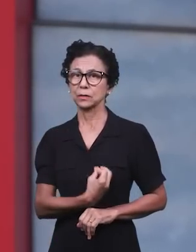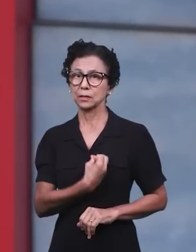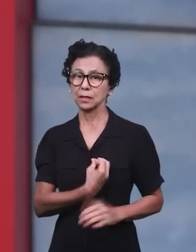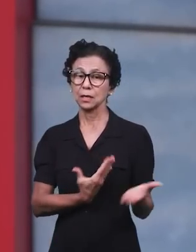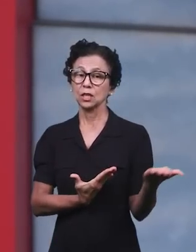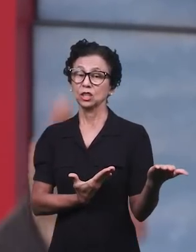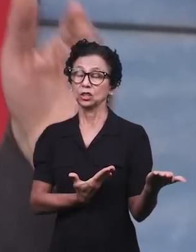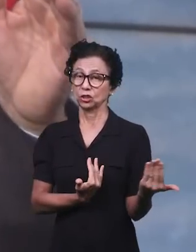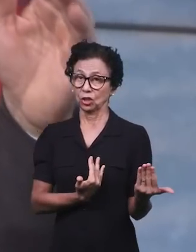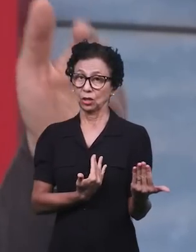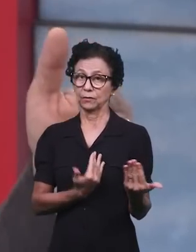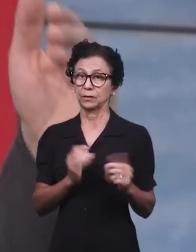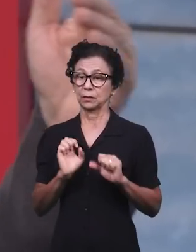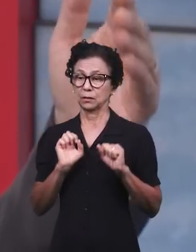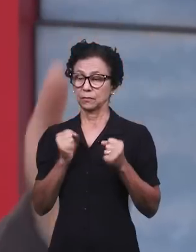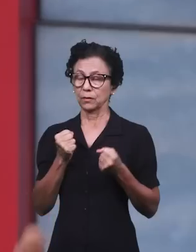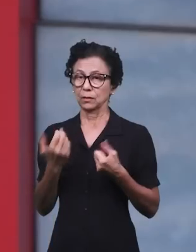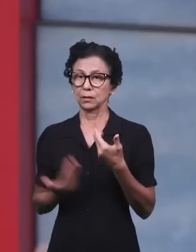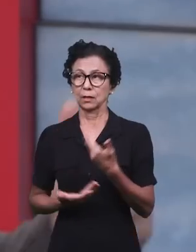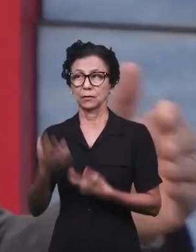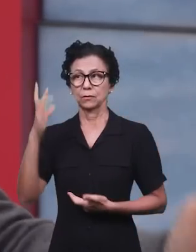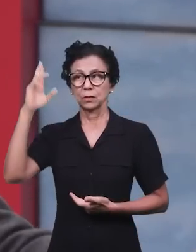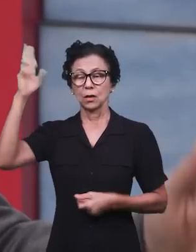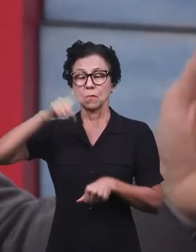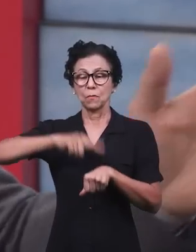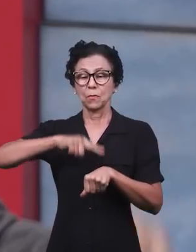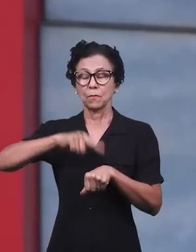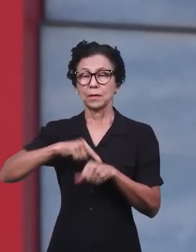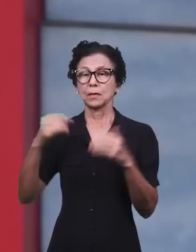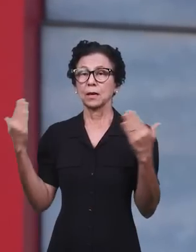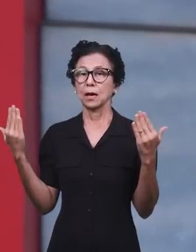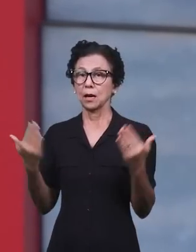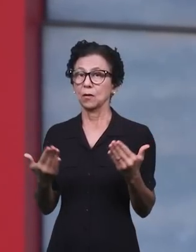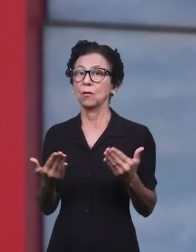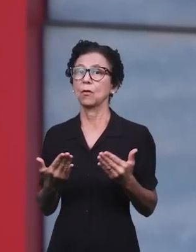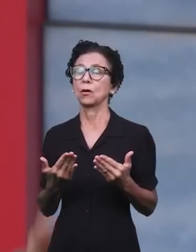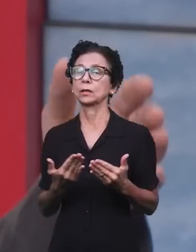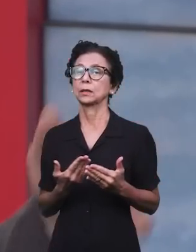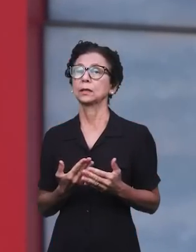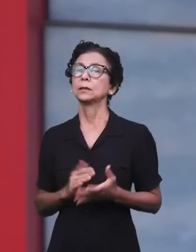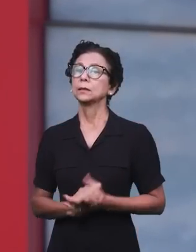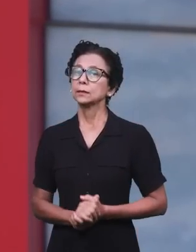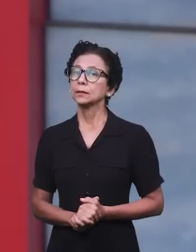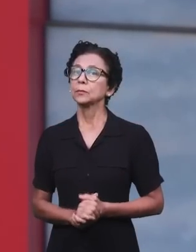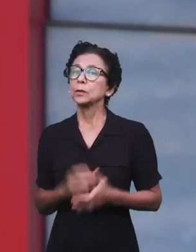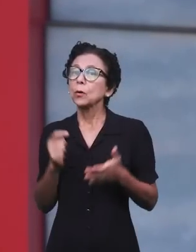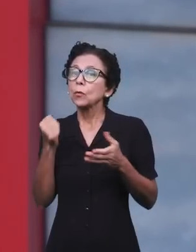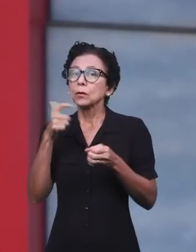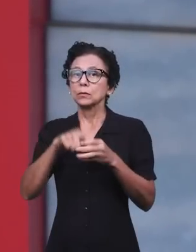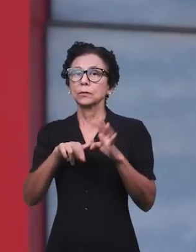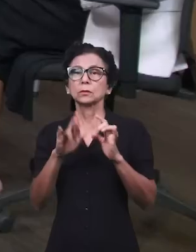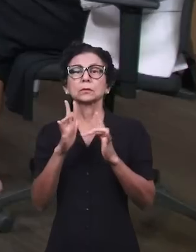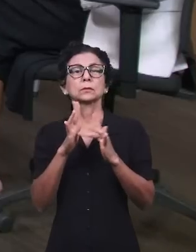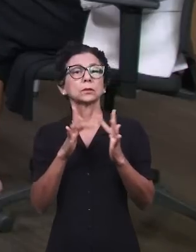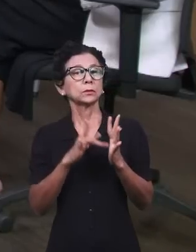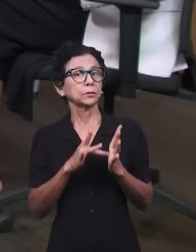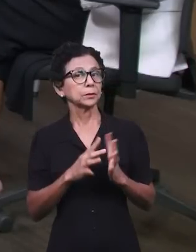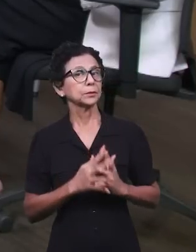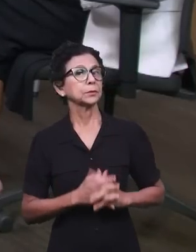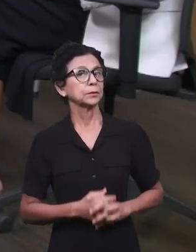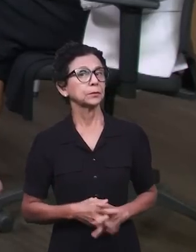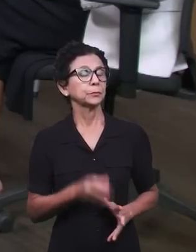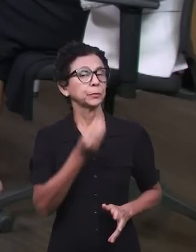dedique-se ao Senhor, porque é o momento de buscar. Buscai-o enquanto se pode achar, porque hoje está perto de nós. Muito